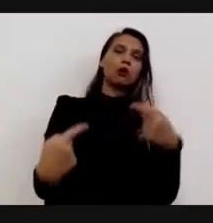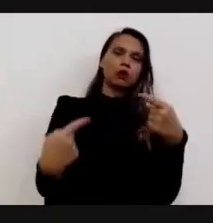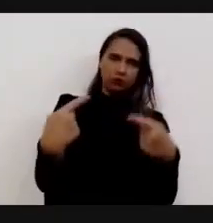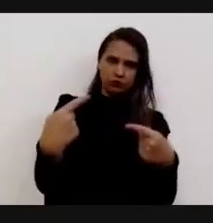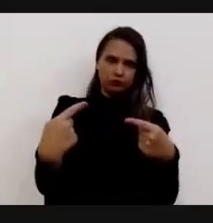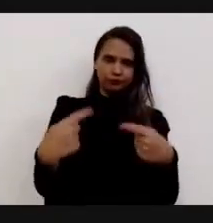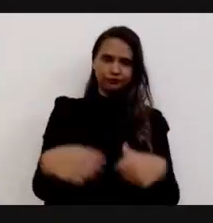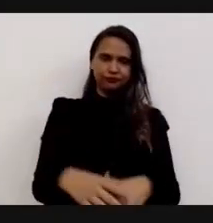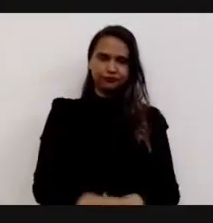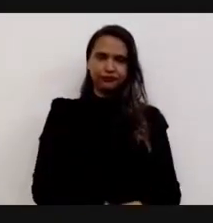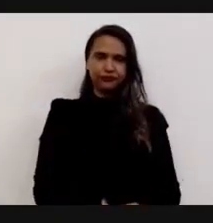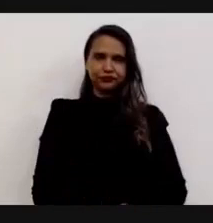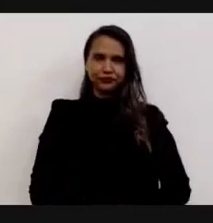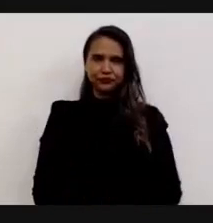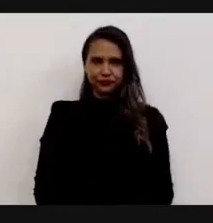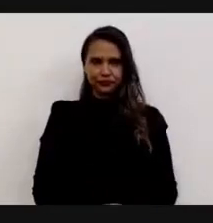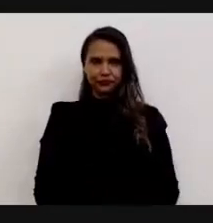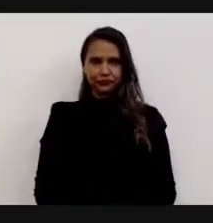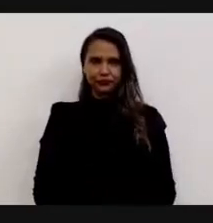Bom,